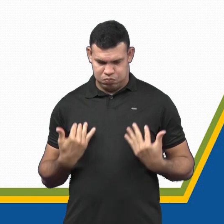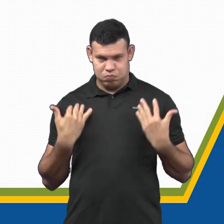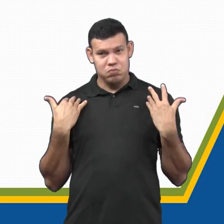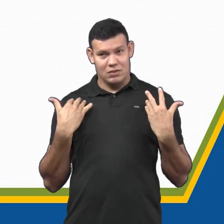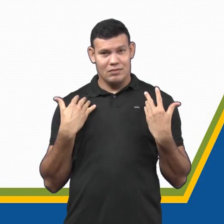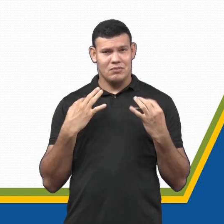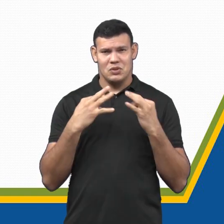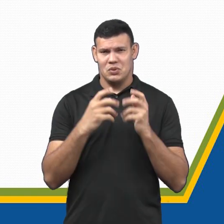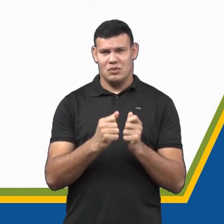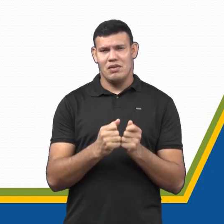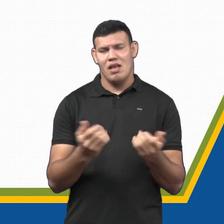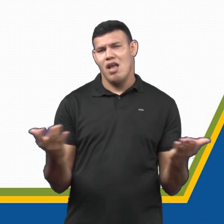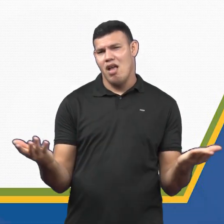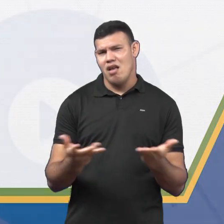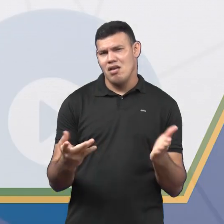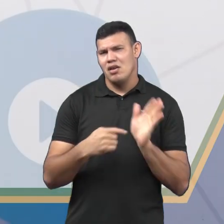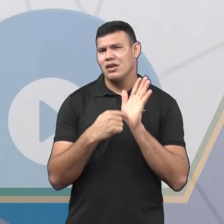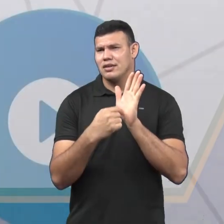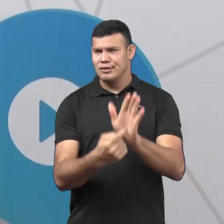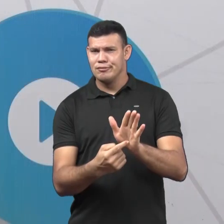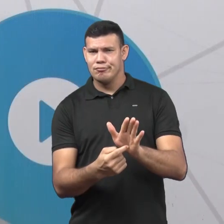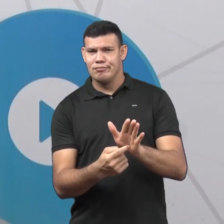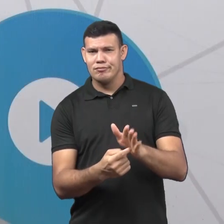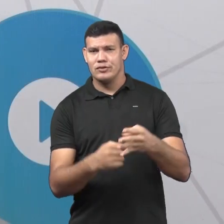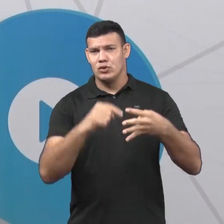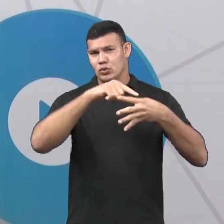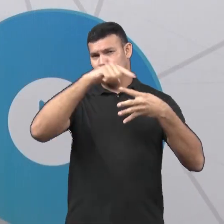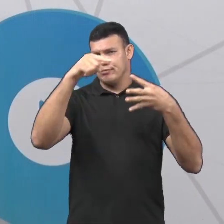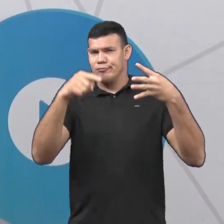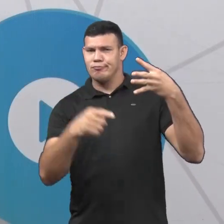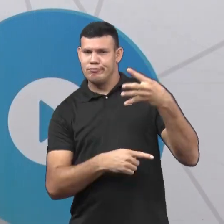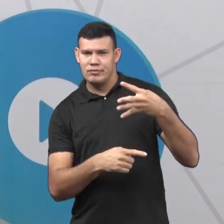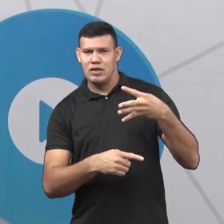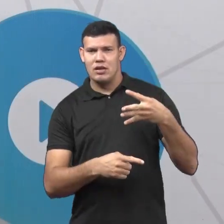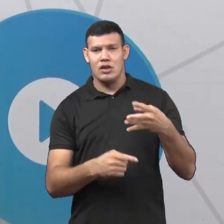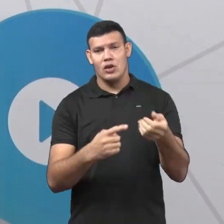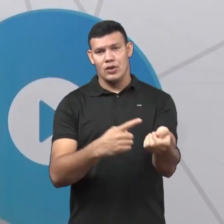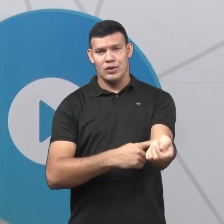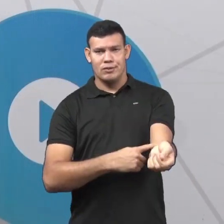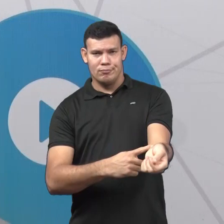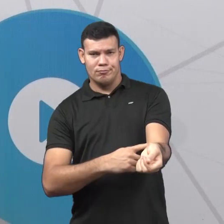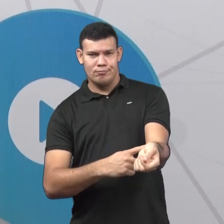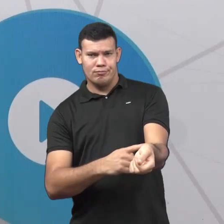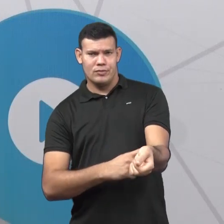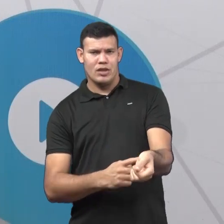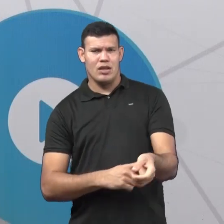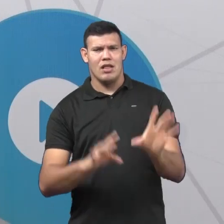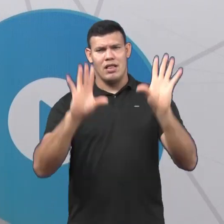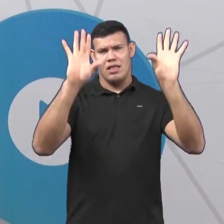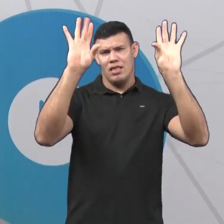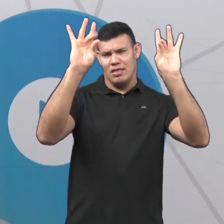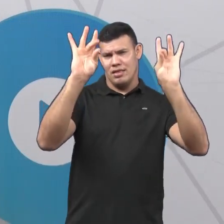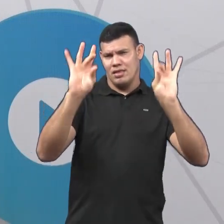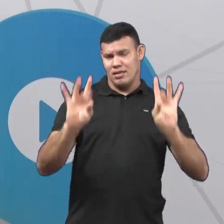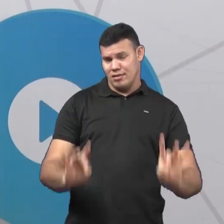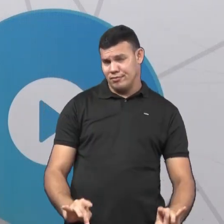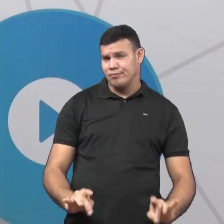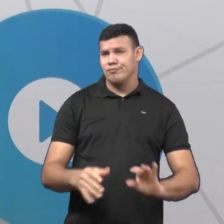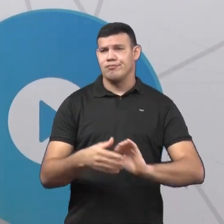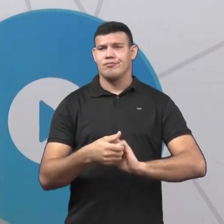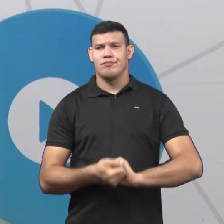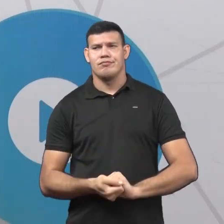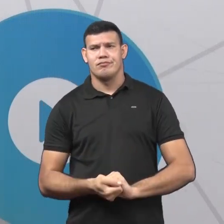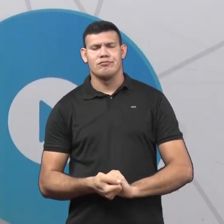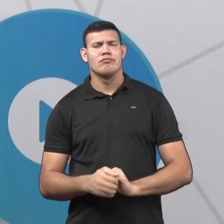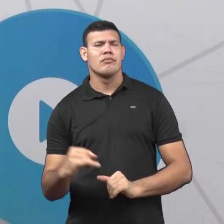que formam o sangue. Cada um tem uma função diferente. Nós vamos falar um pouquinho sobre cada uma delas. Mas antes